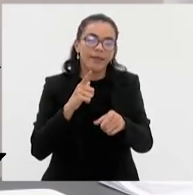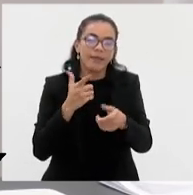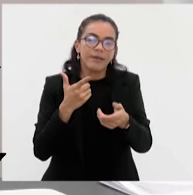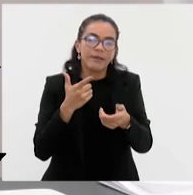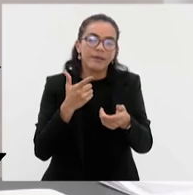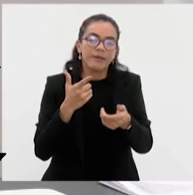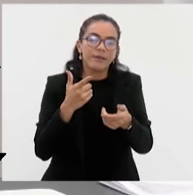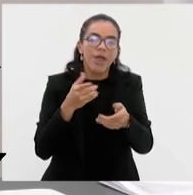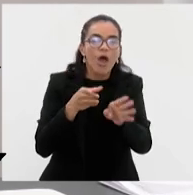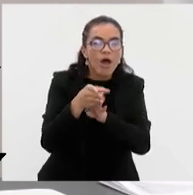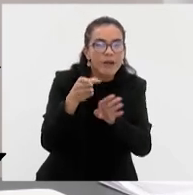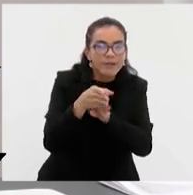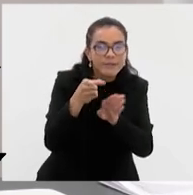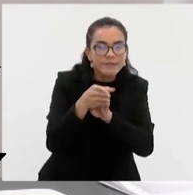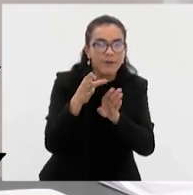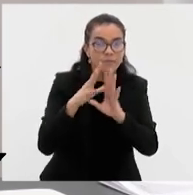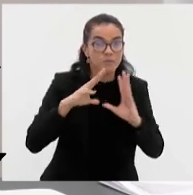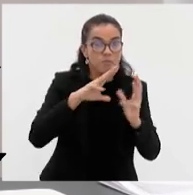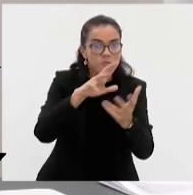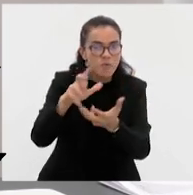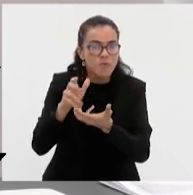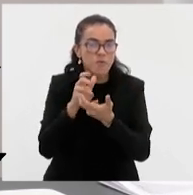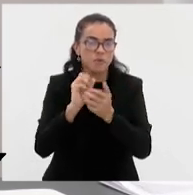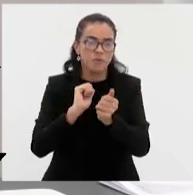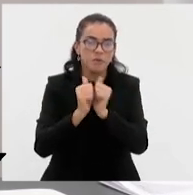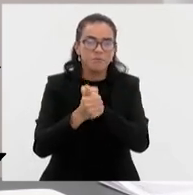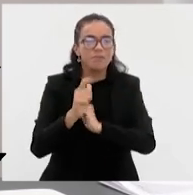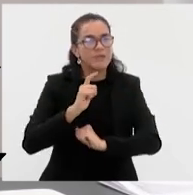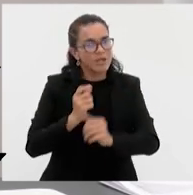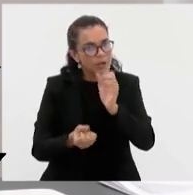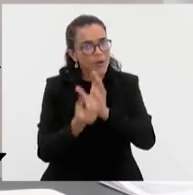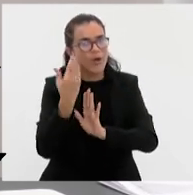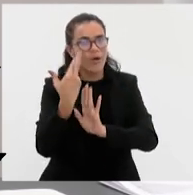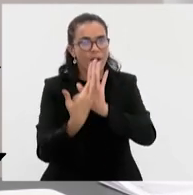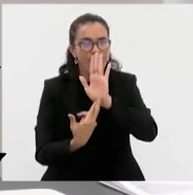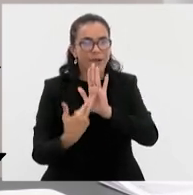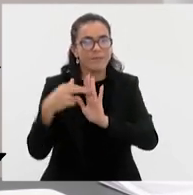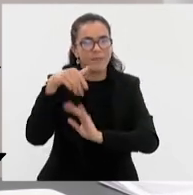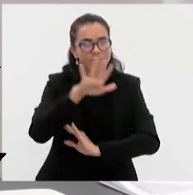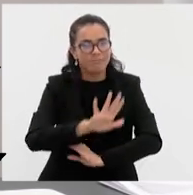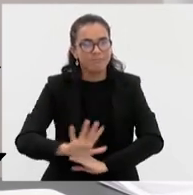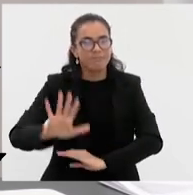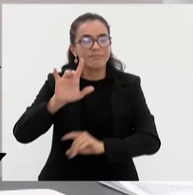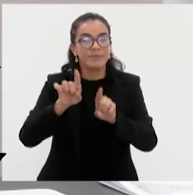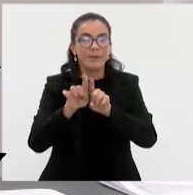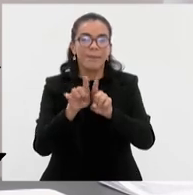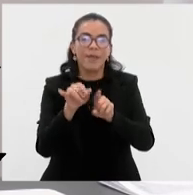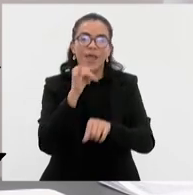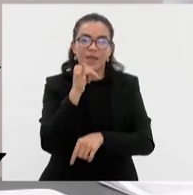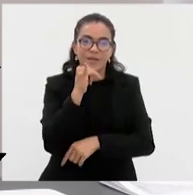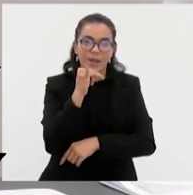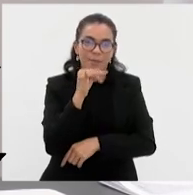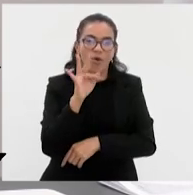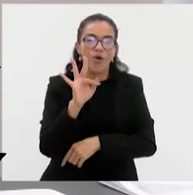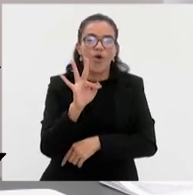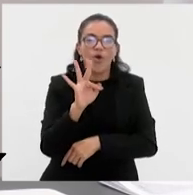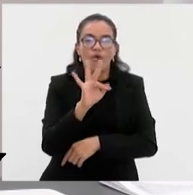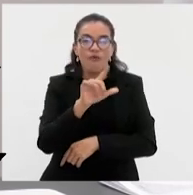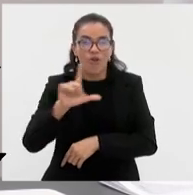balizador para vários países do mundo, ele já criou regramento nacional e estados como a Flórida, por